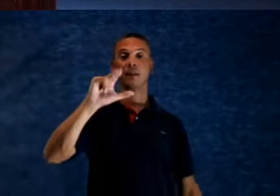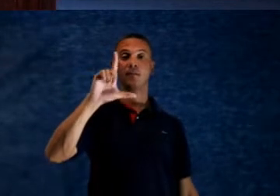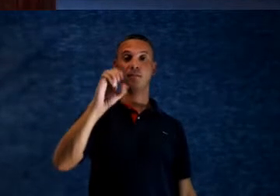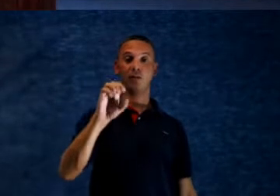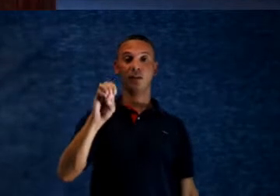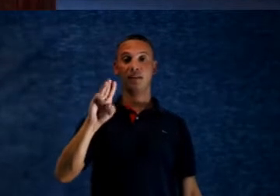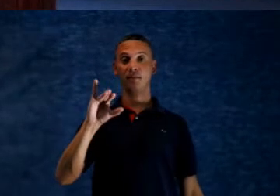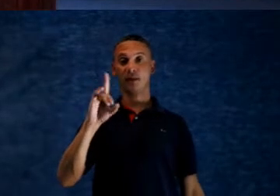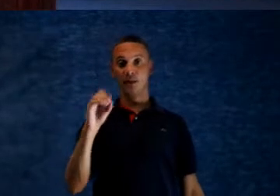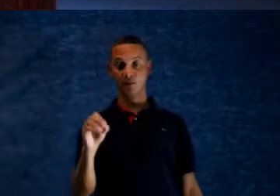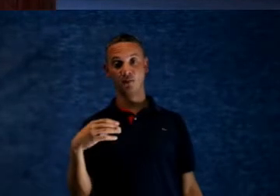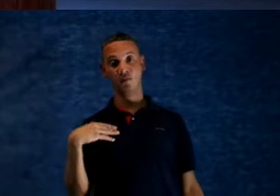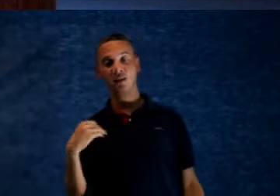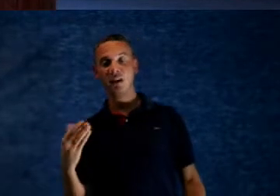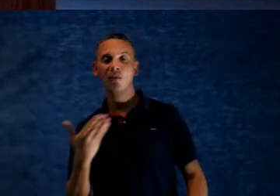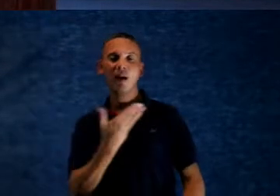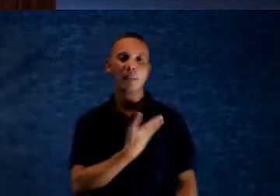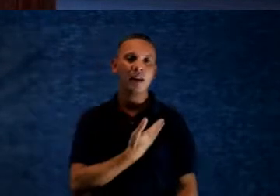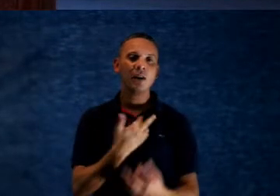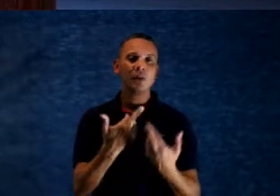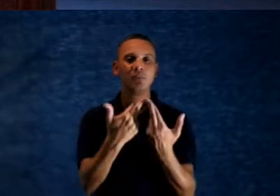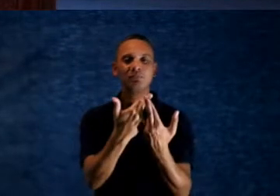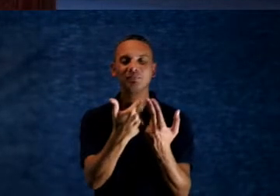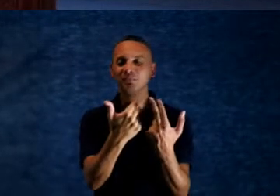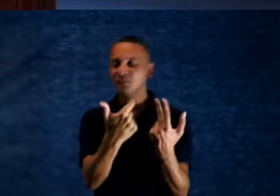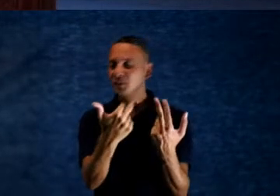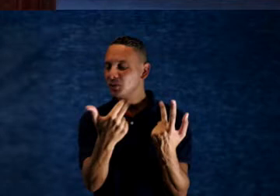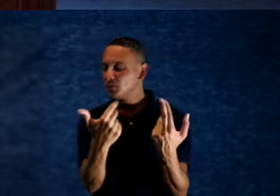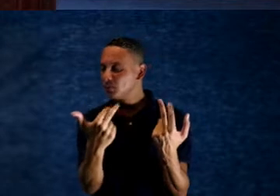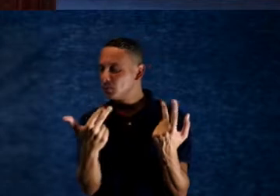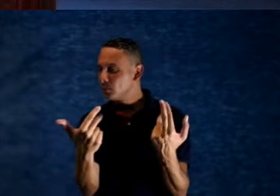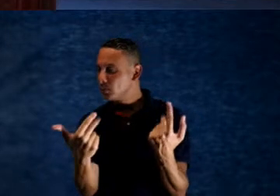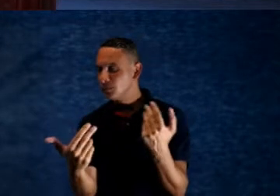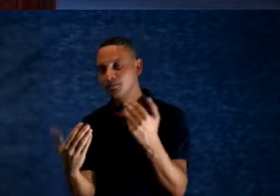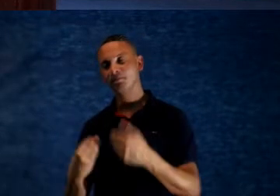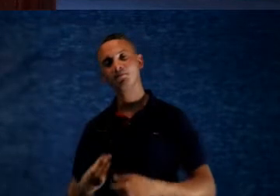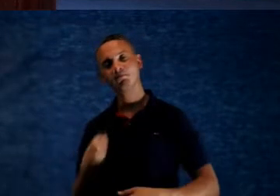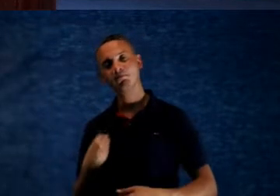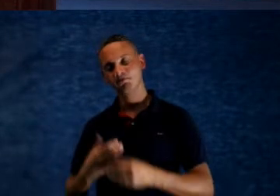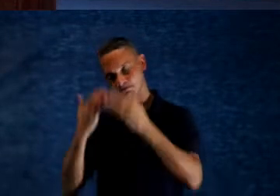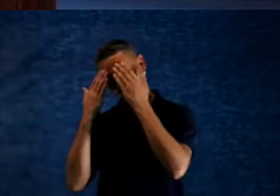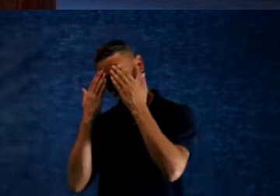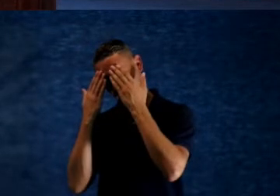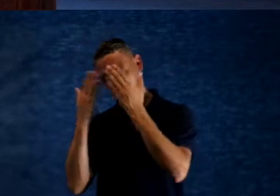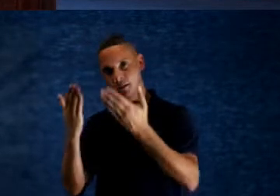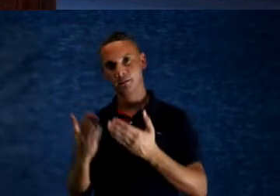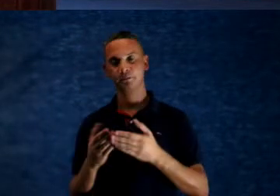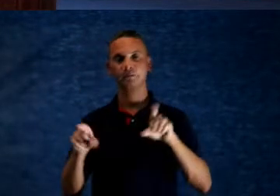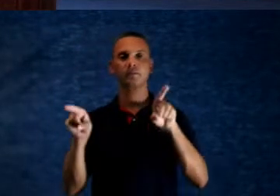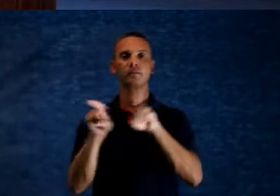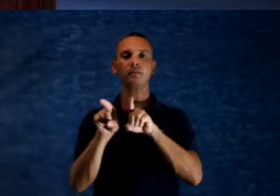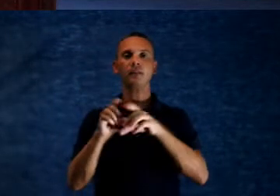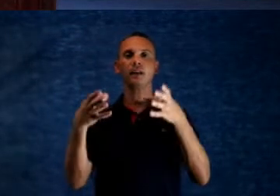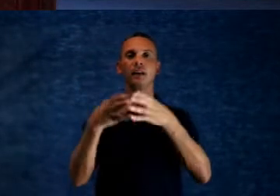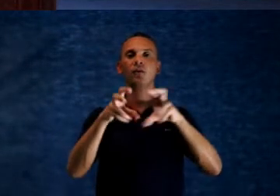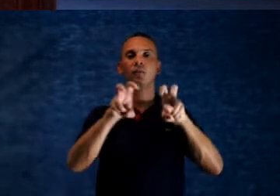filha, Paulo Emílio, filhos, amigos, confreiras, confrades muito